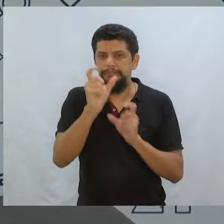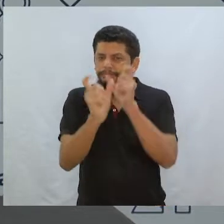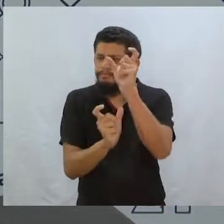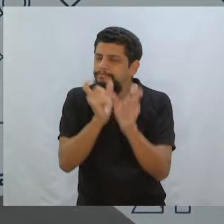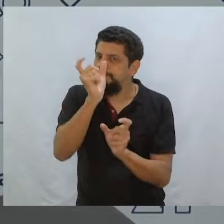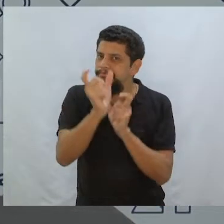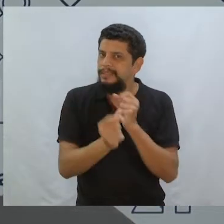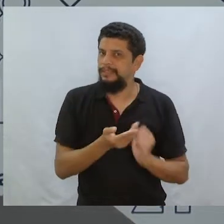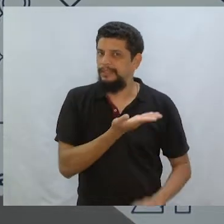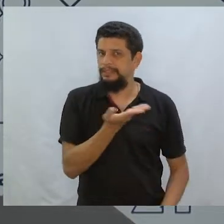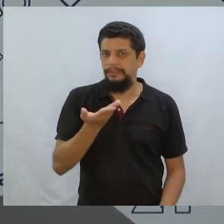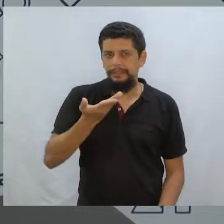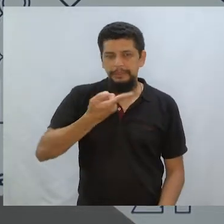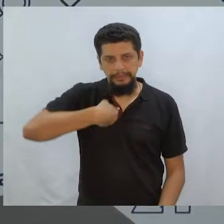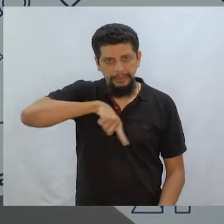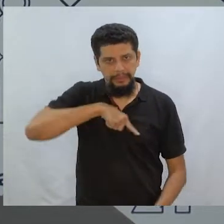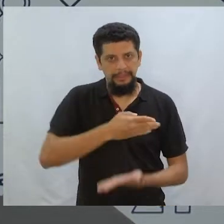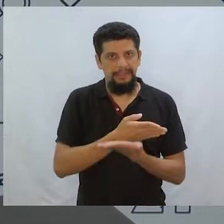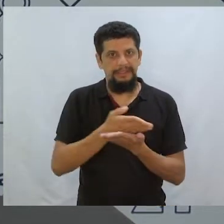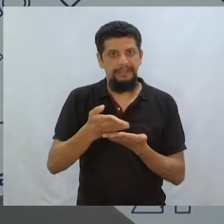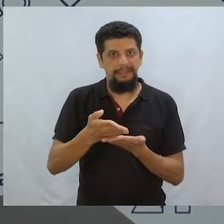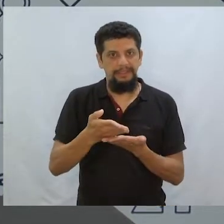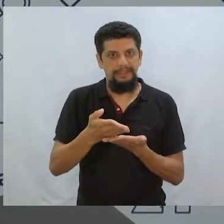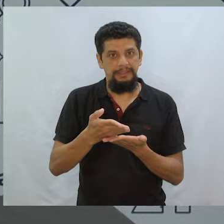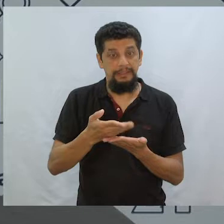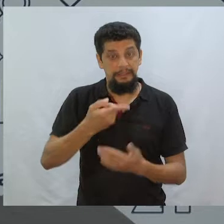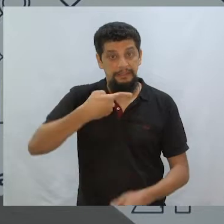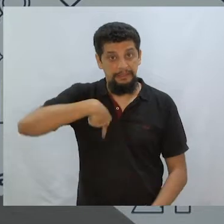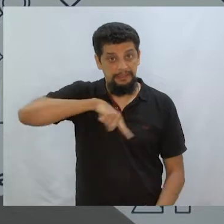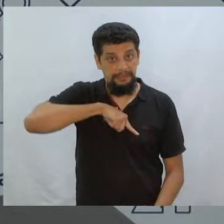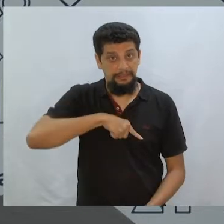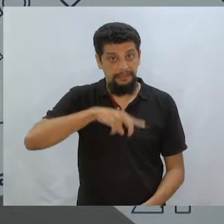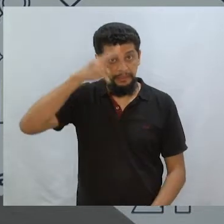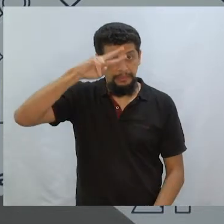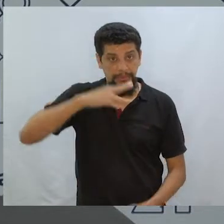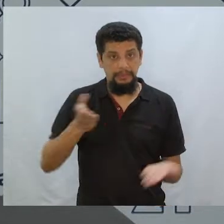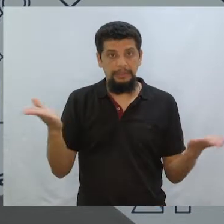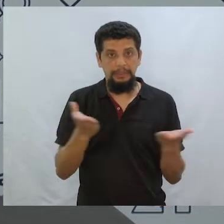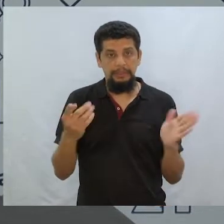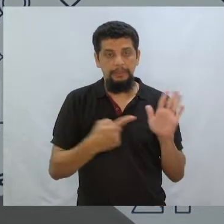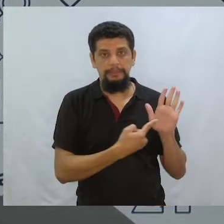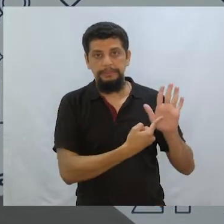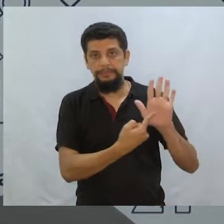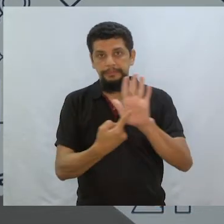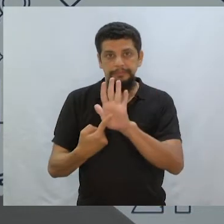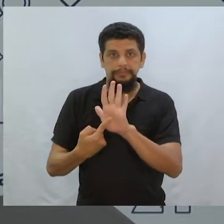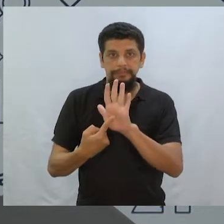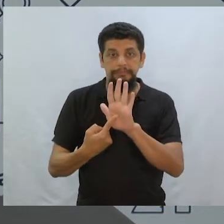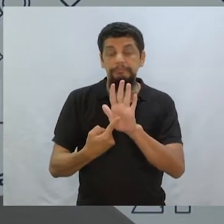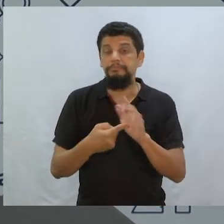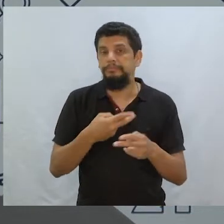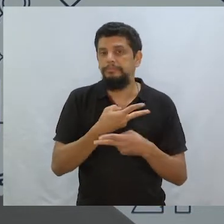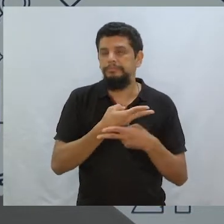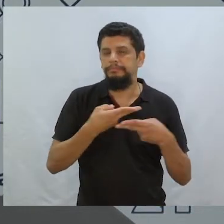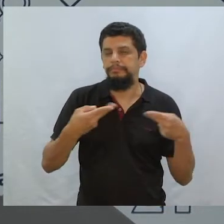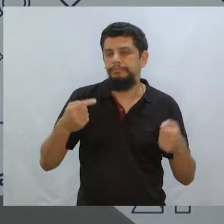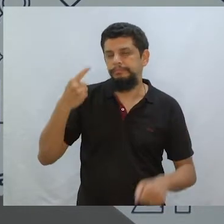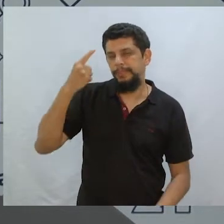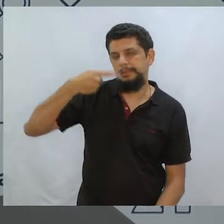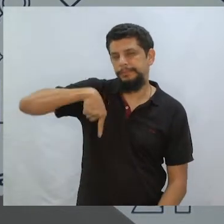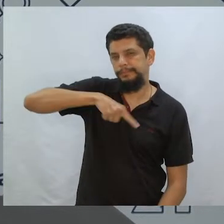personagens e para nós começarmos a nossa história de hoje eu trago para vocês algo pra gente